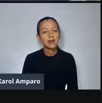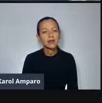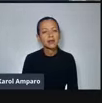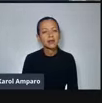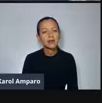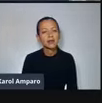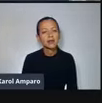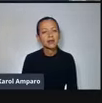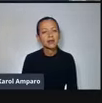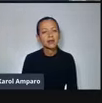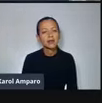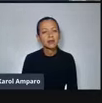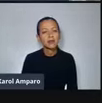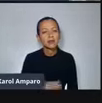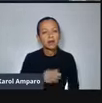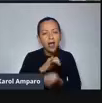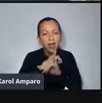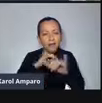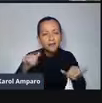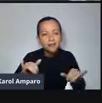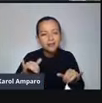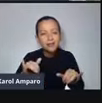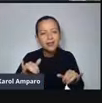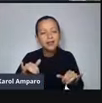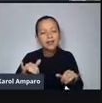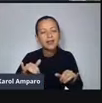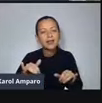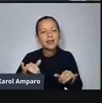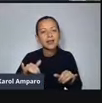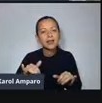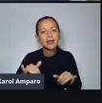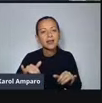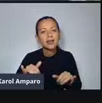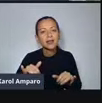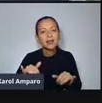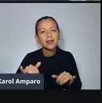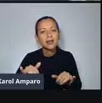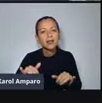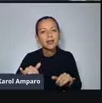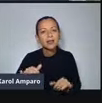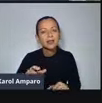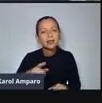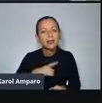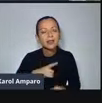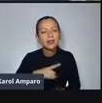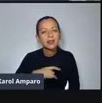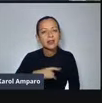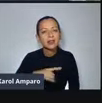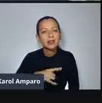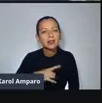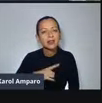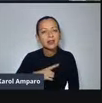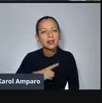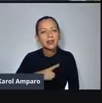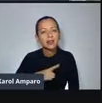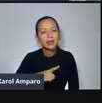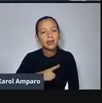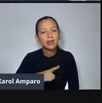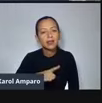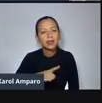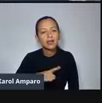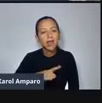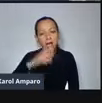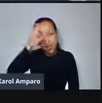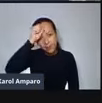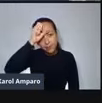esse garotão aqui, né, que teve latim no ginásio, quando abrir o concurso aqui